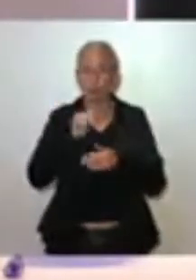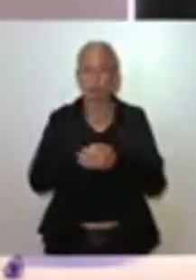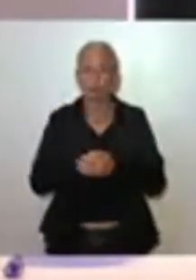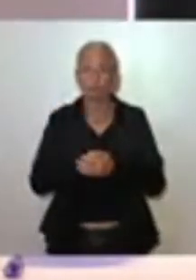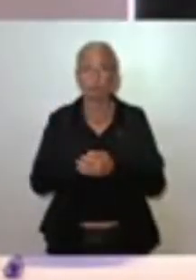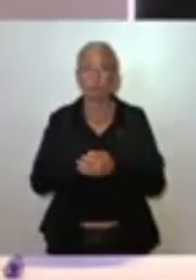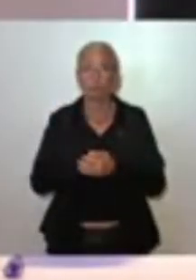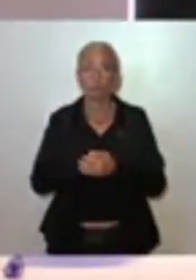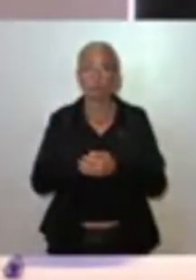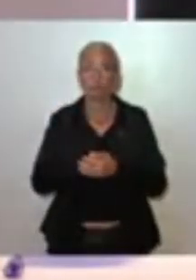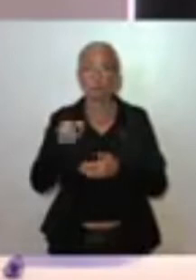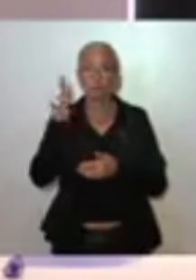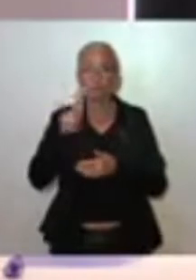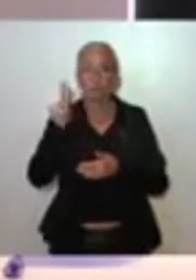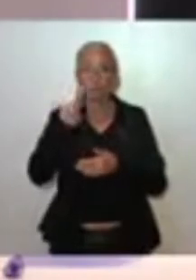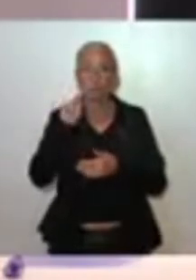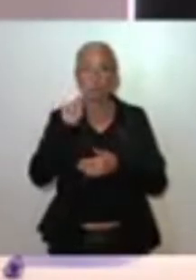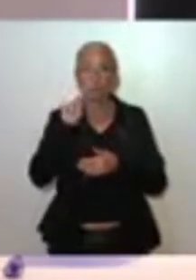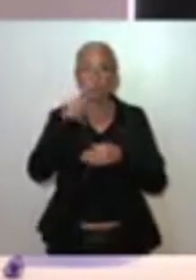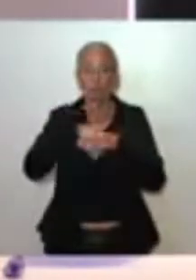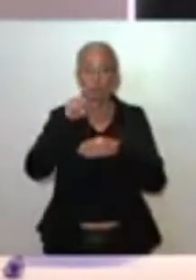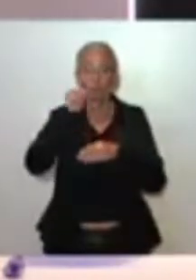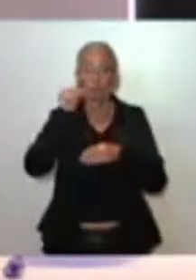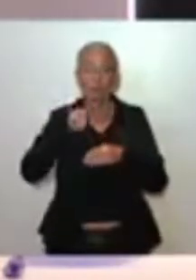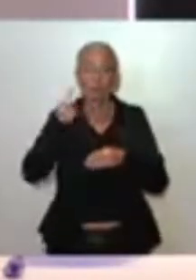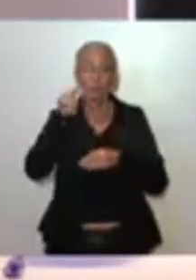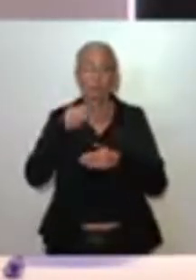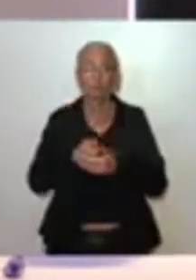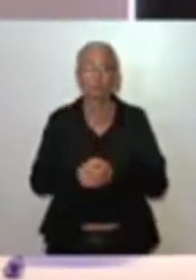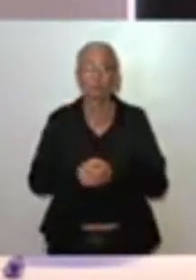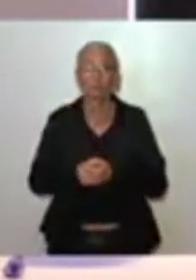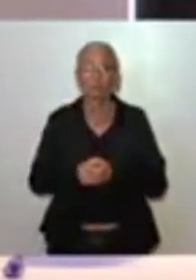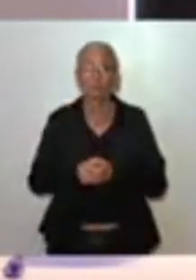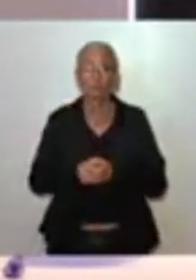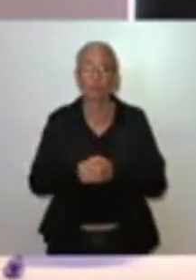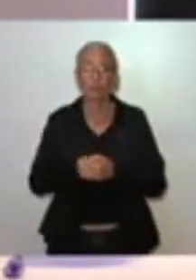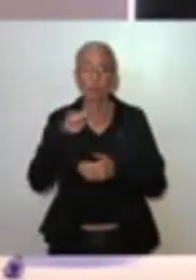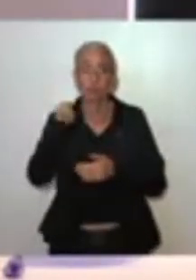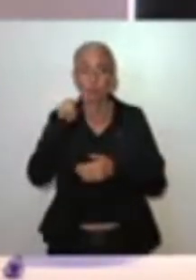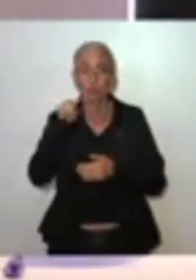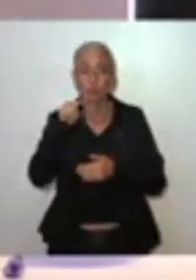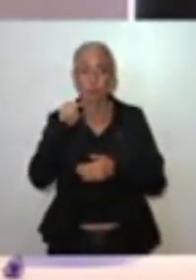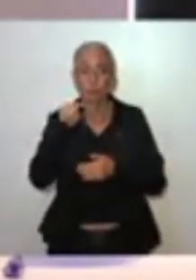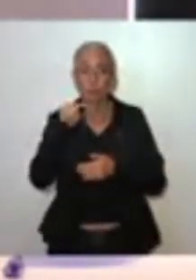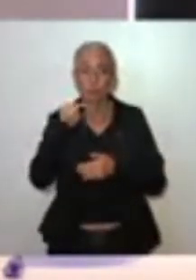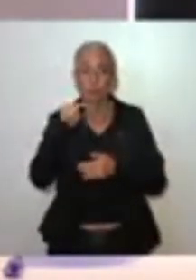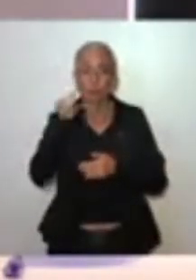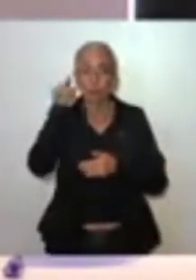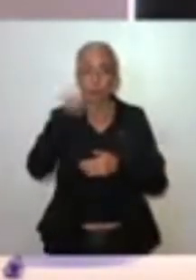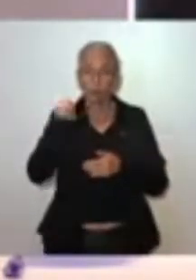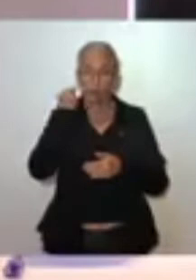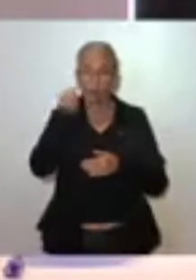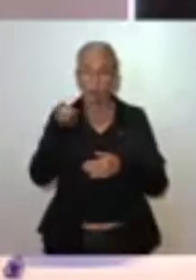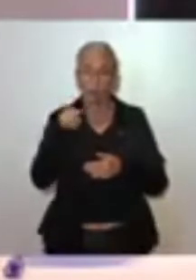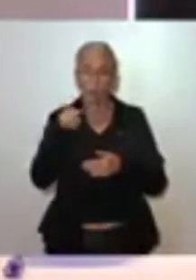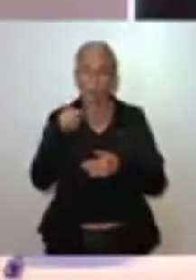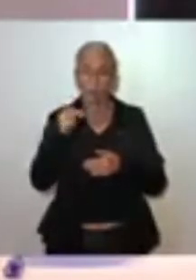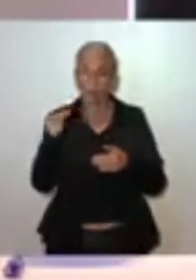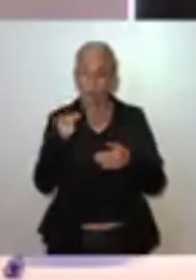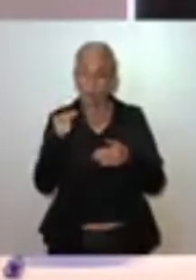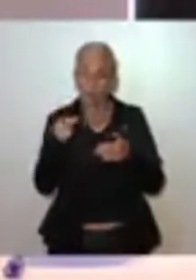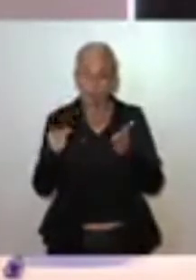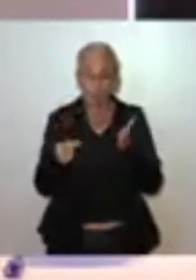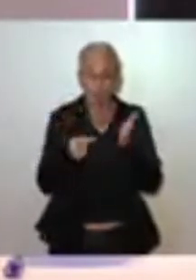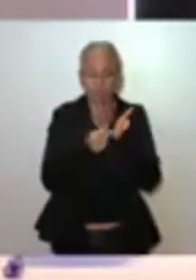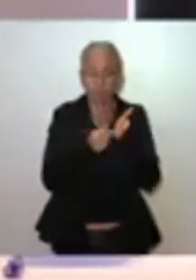única chamada código-fonte Então como é que a urna funciona você armazena na urna via pendrive porque